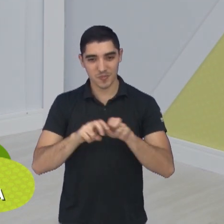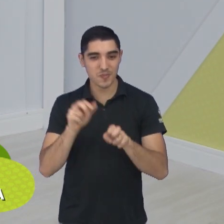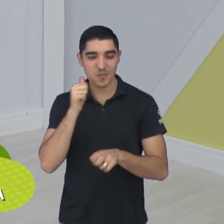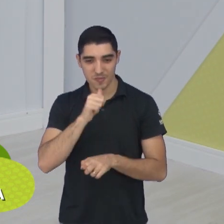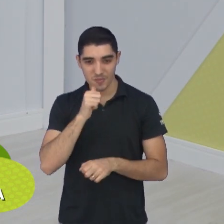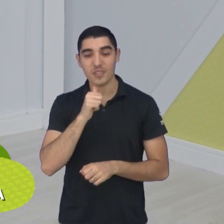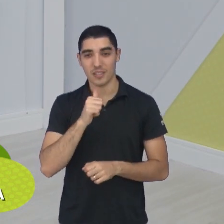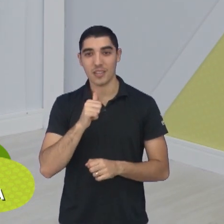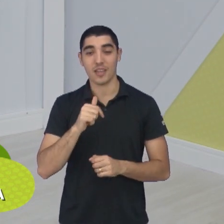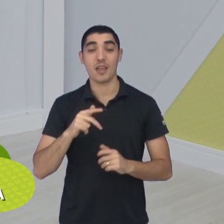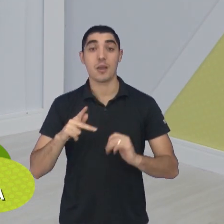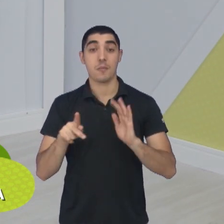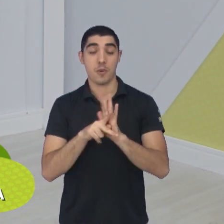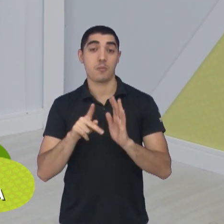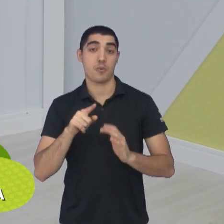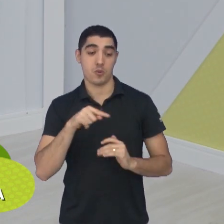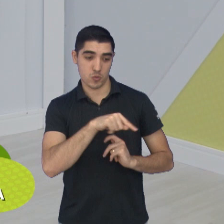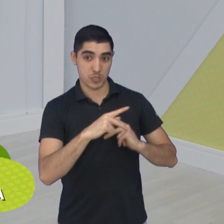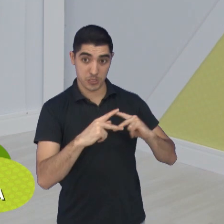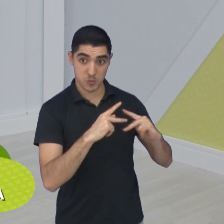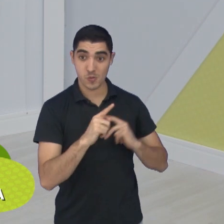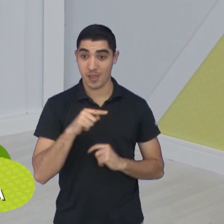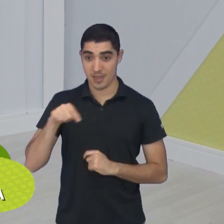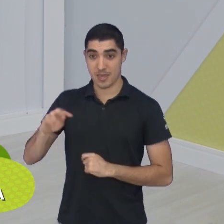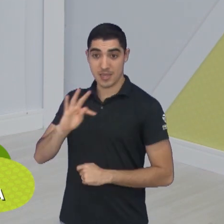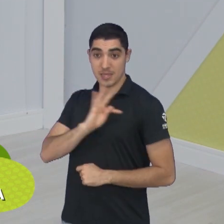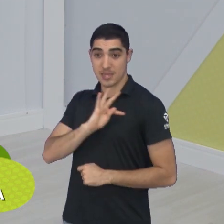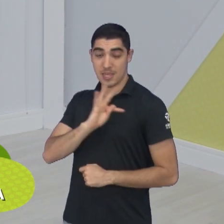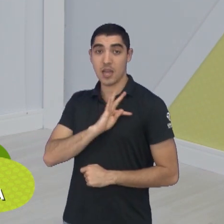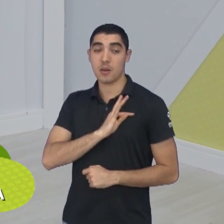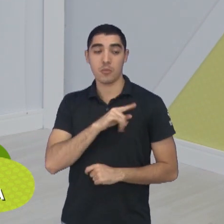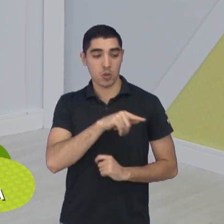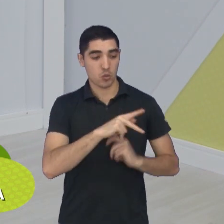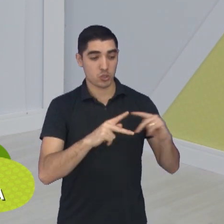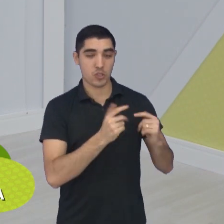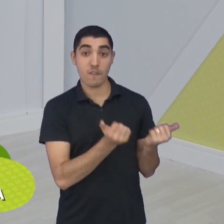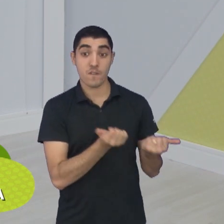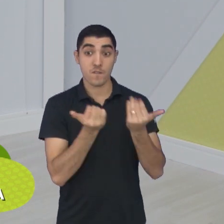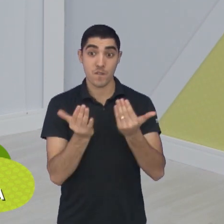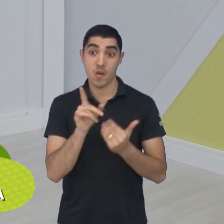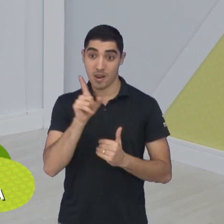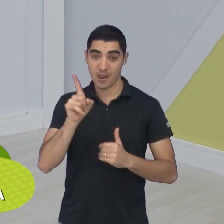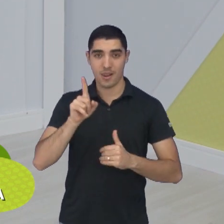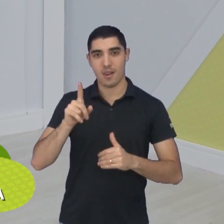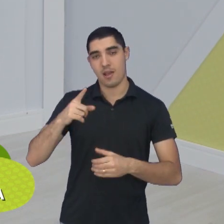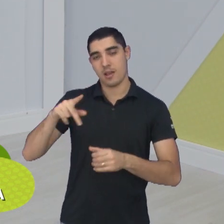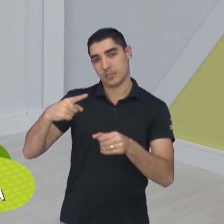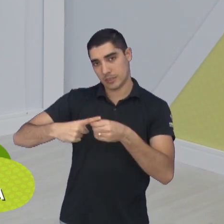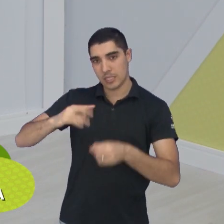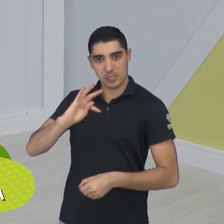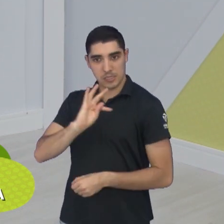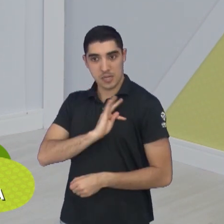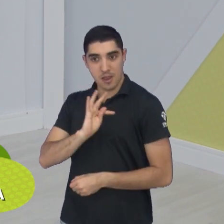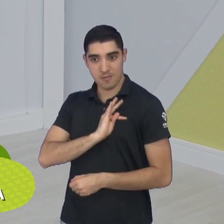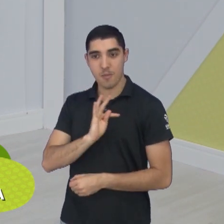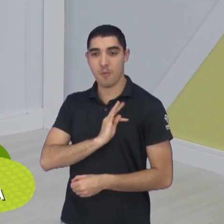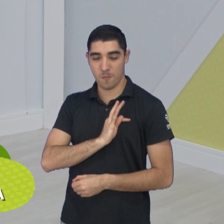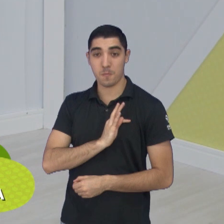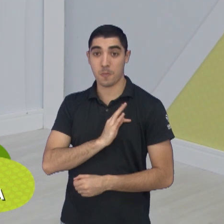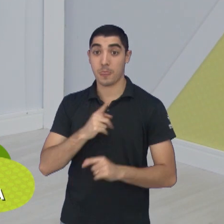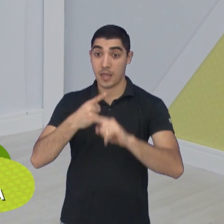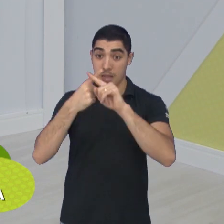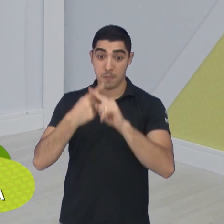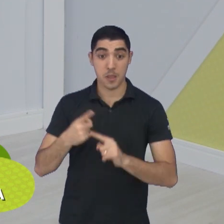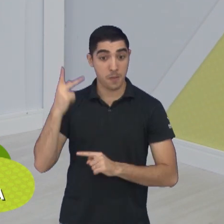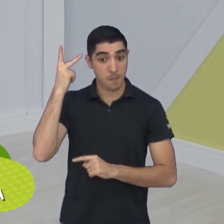ginásio Zé do Feijão, em Taboão da Serra, para enfrentar o time do Clube Atlético Taboão pela 3ª rodada do Campeonato Paulista. Lembrando que